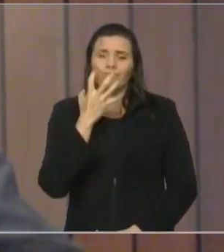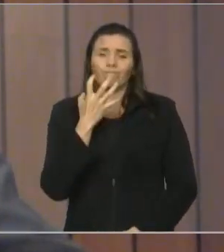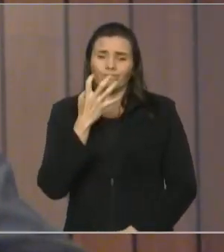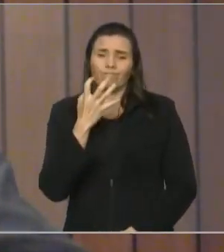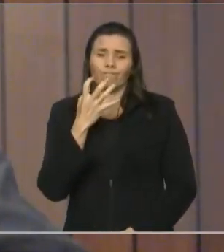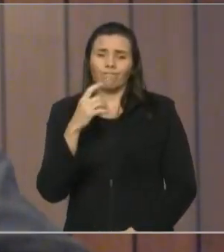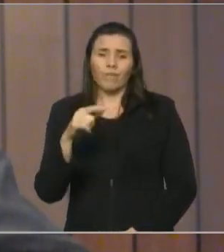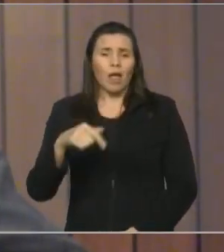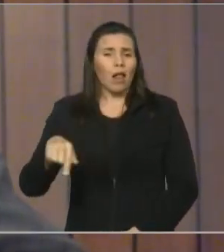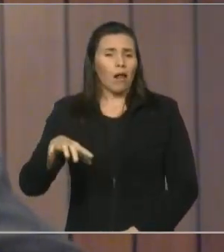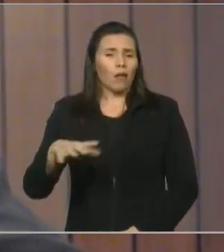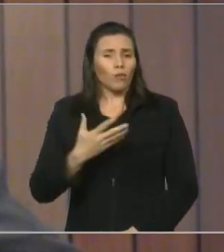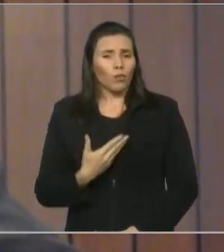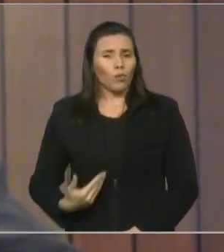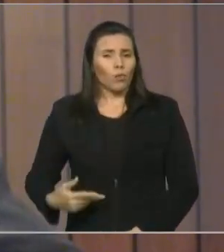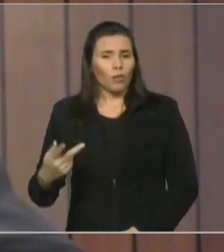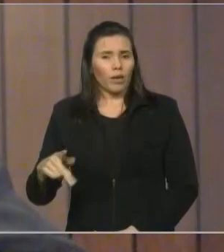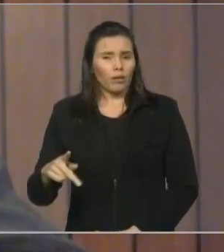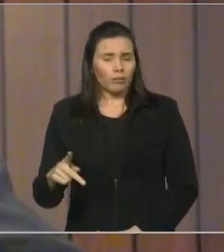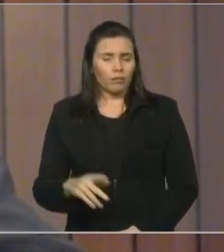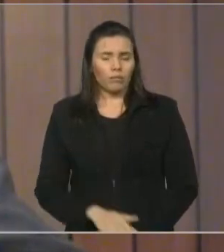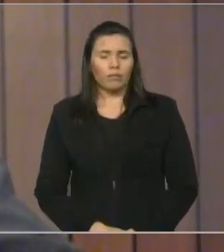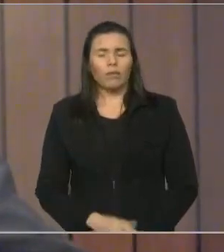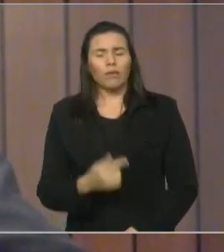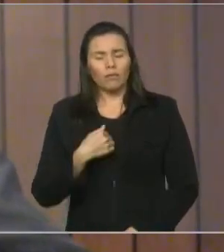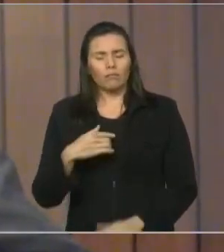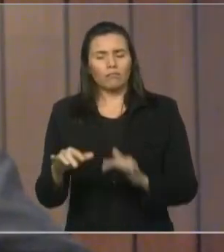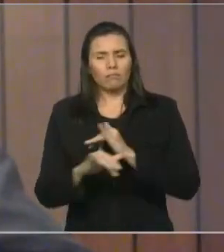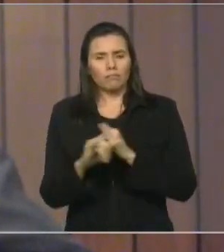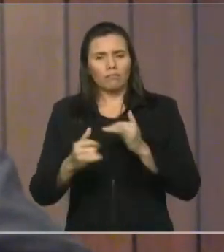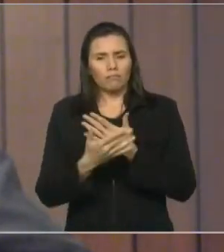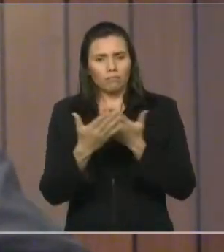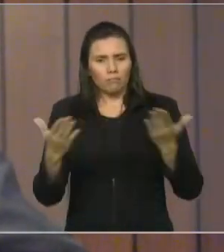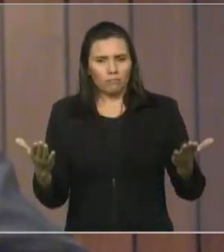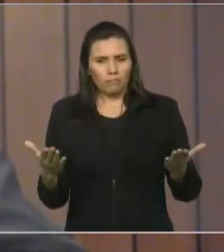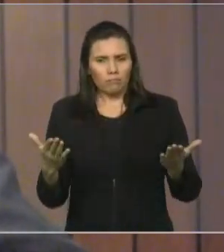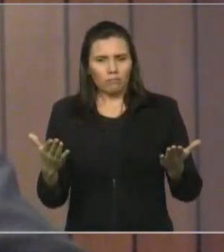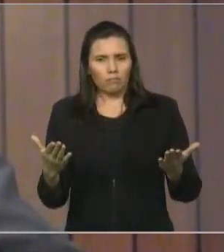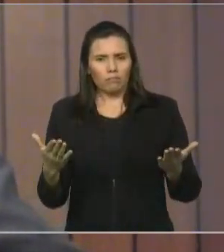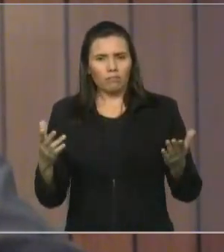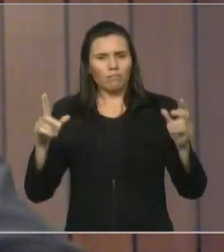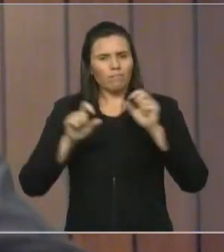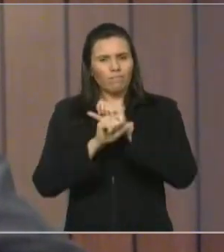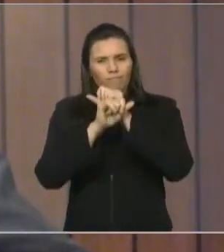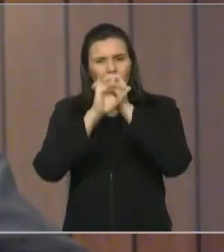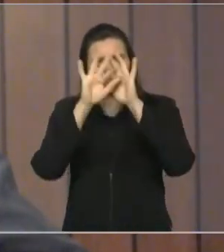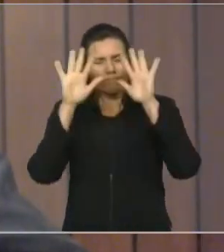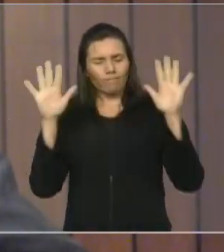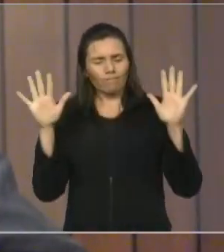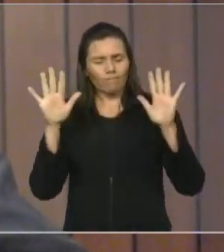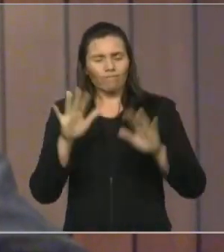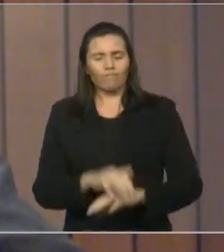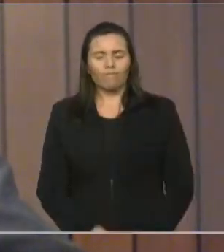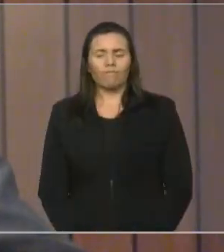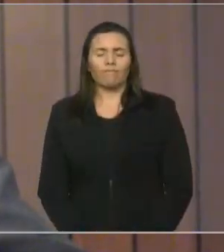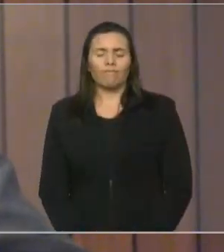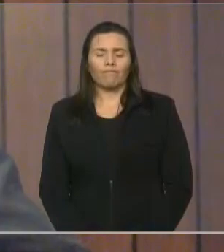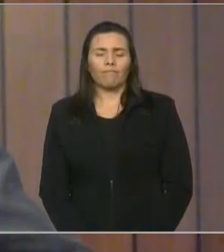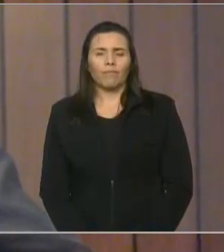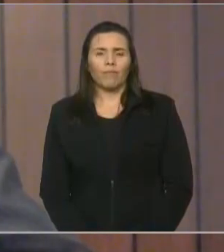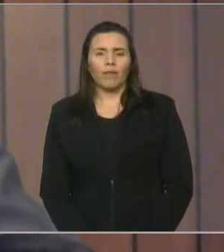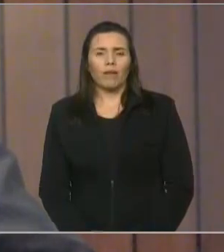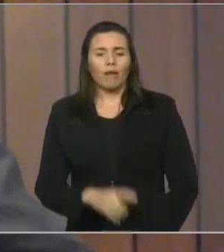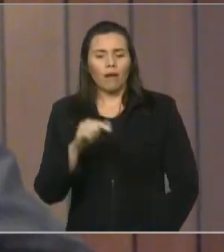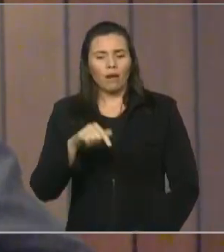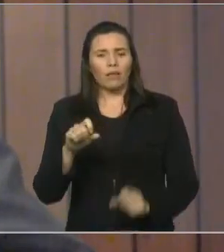Quero dizer a todos com clareza que já houve relato nesta casa